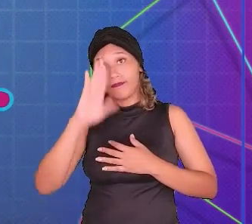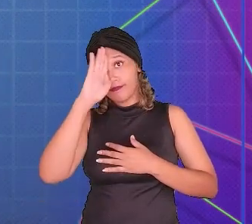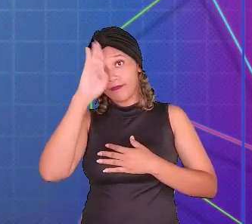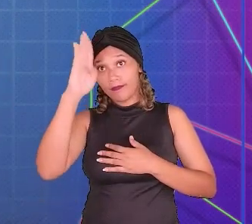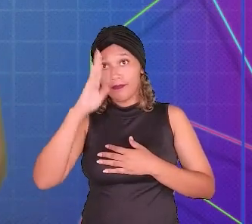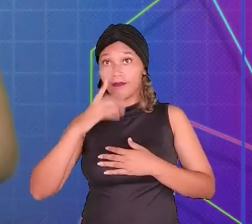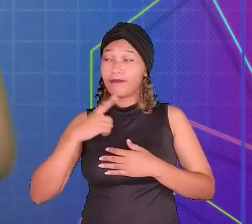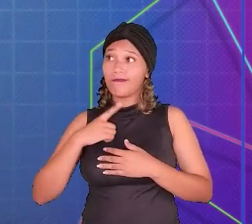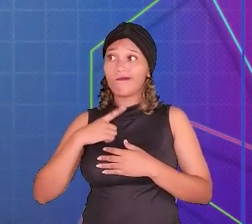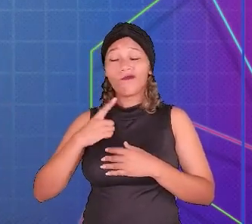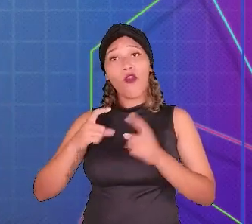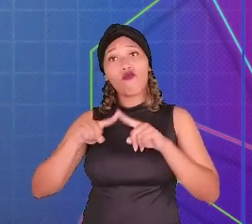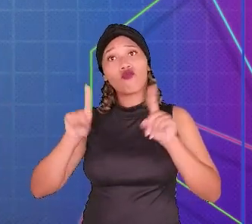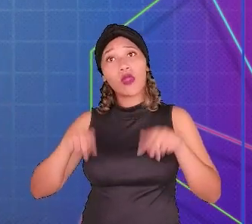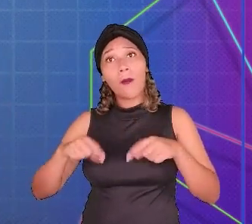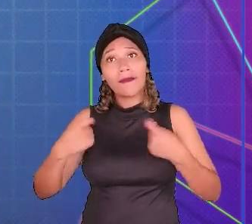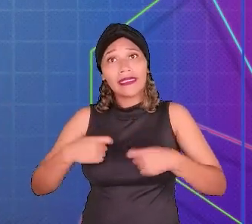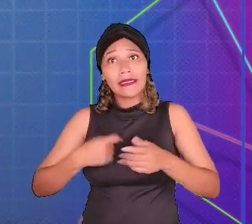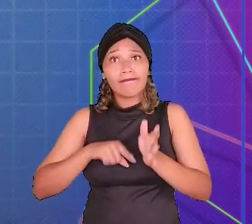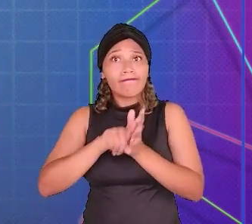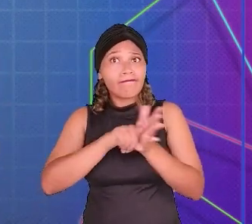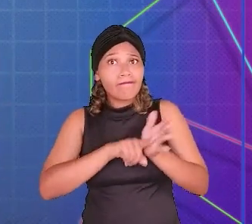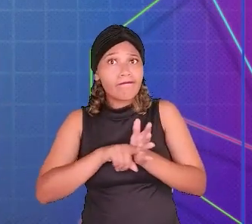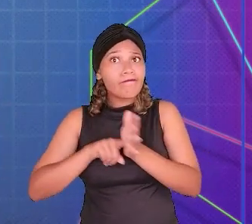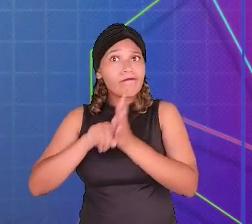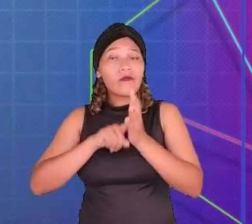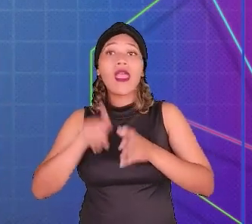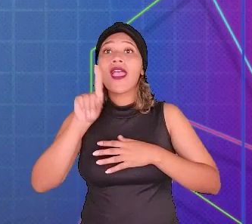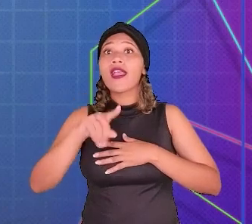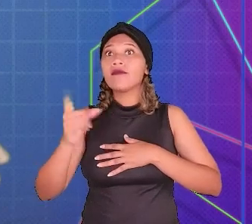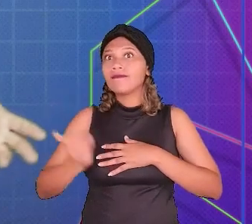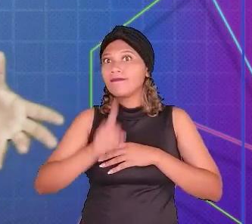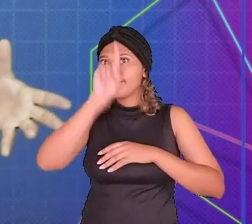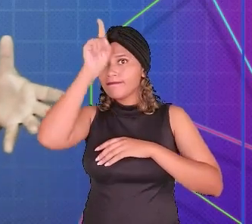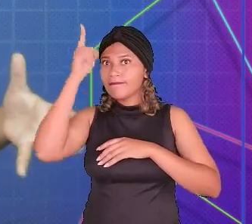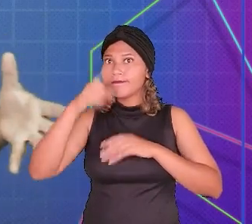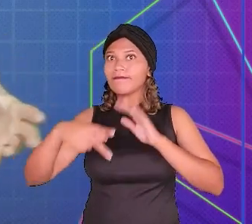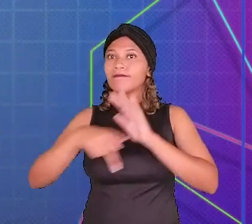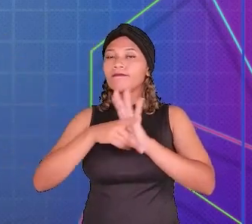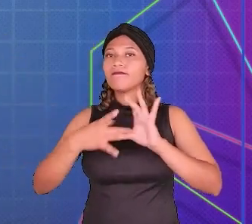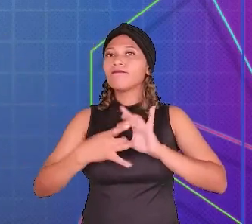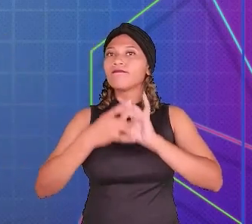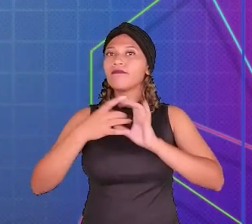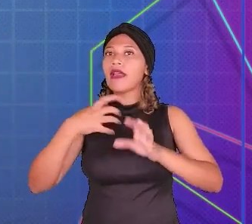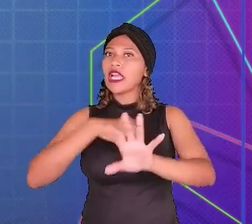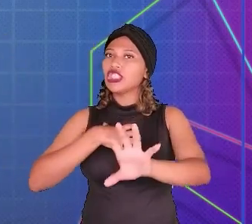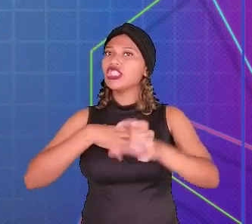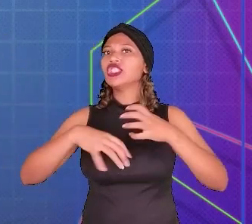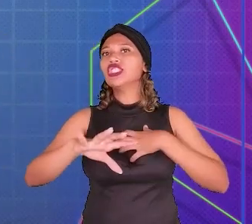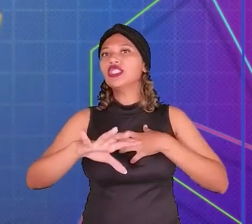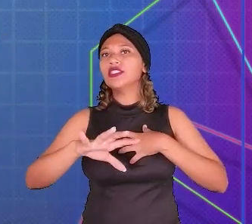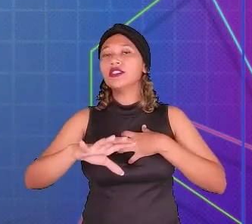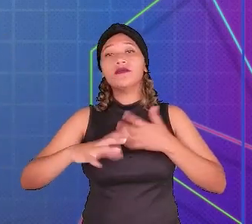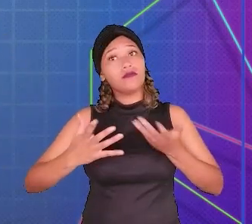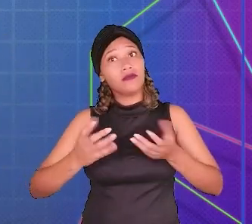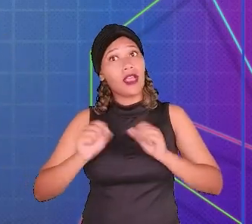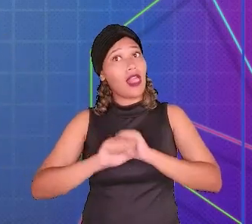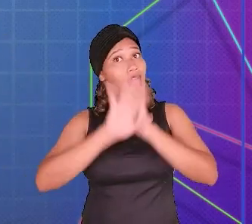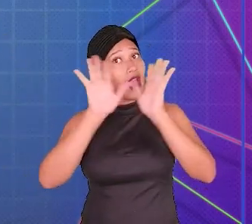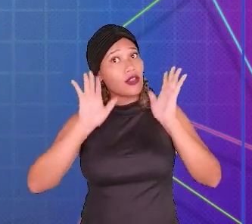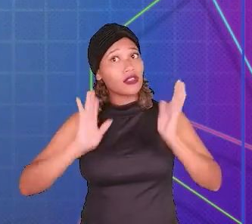das principais tarefas que você pode e deve buscar na criação de personagem é criar empatia com o jogador. Isso já ficou